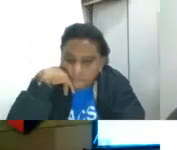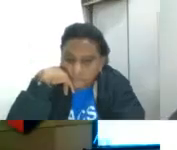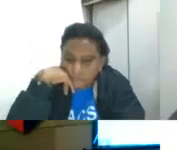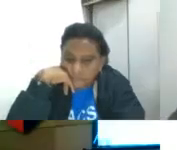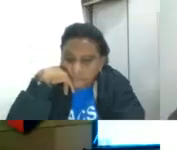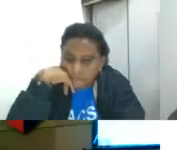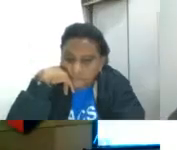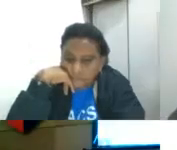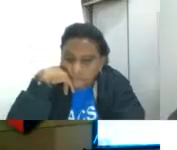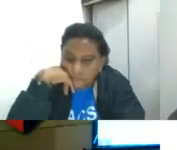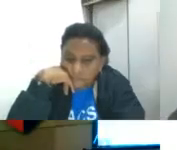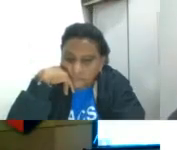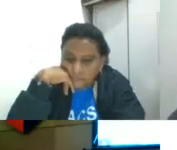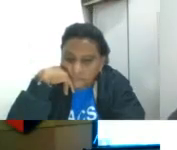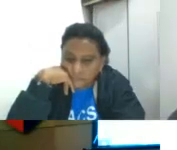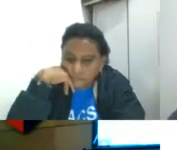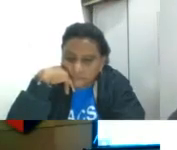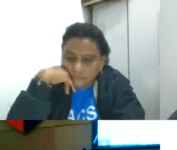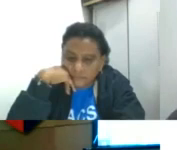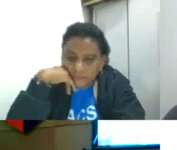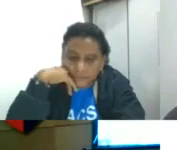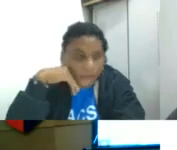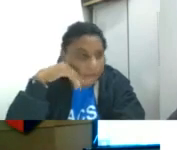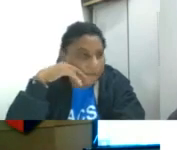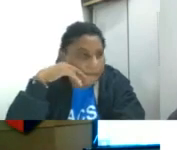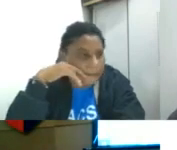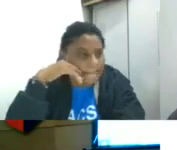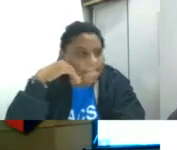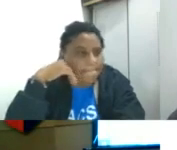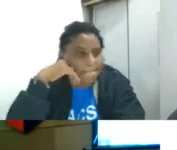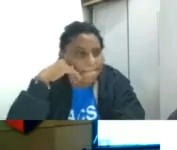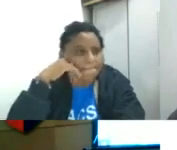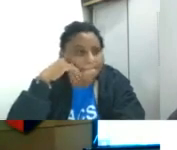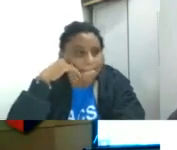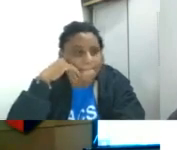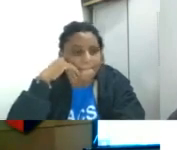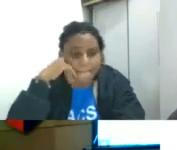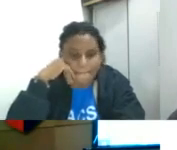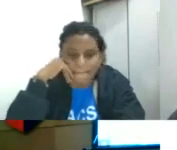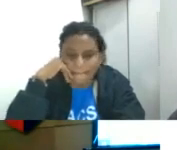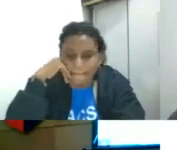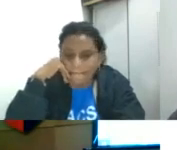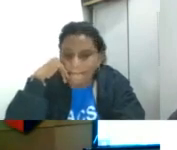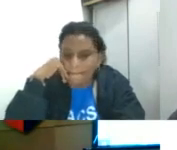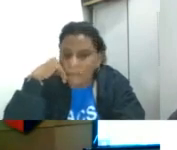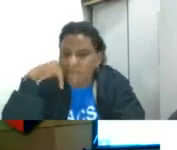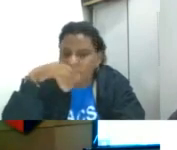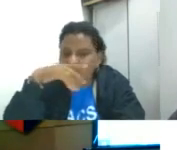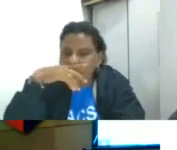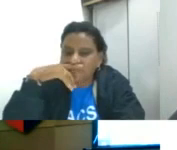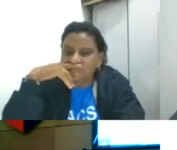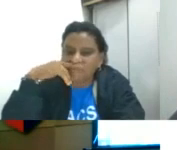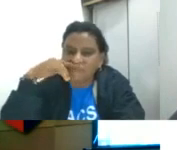na Europa e 3% aqui no continente americano. 60% dos casos de tuberculose no mundo ocorrem em pelo menos 6